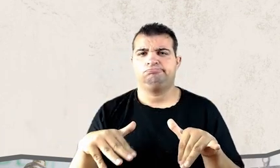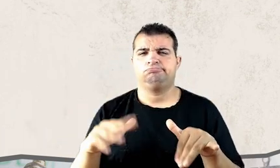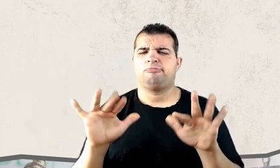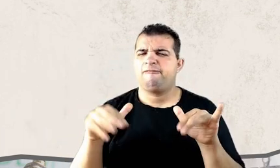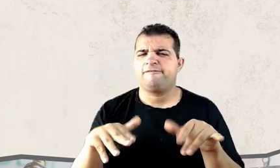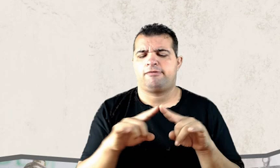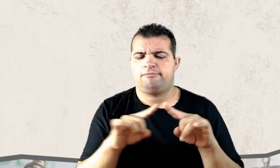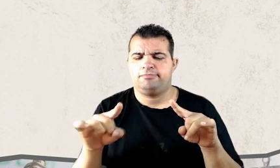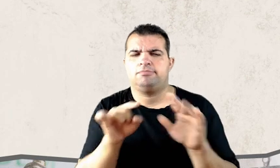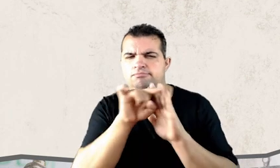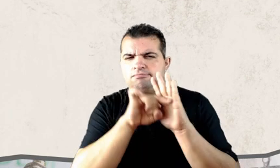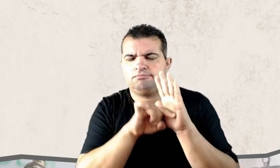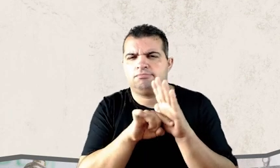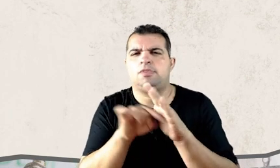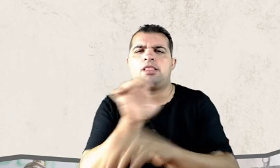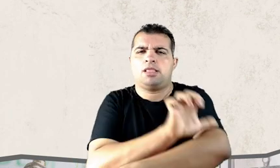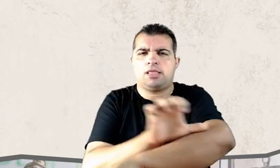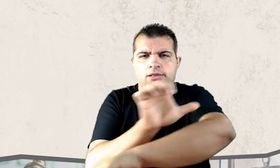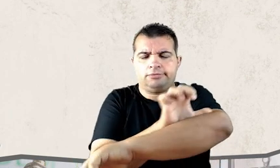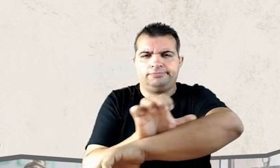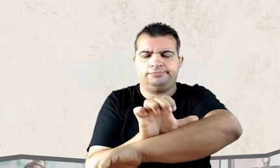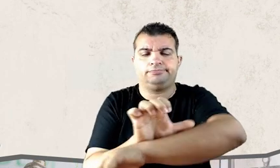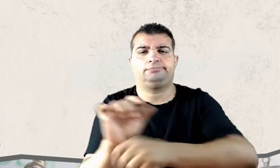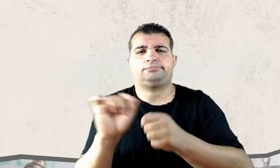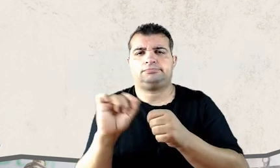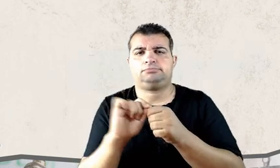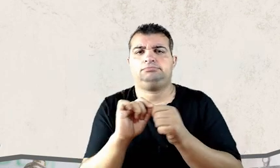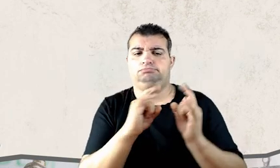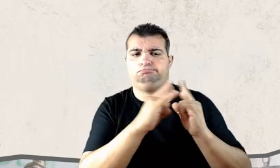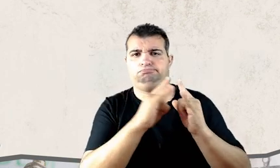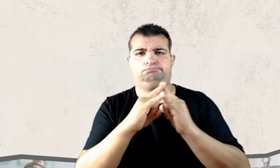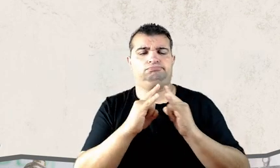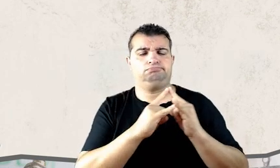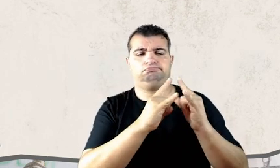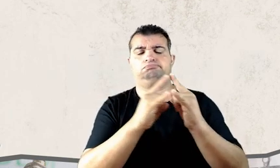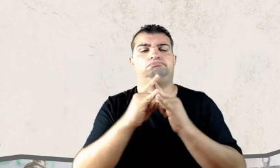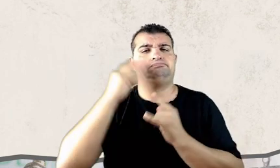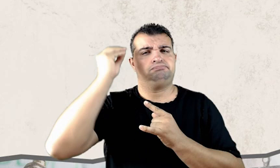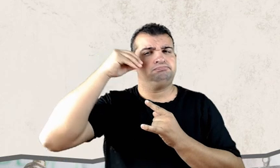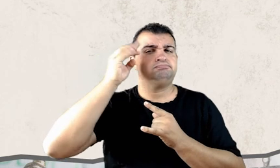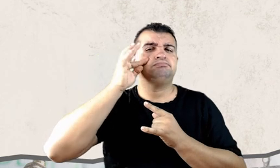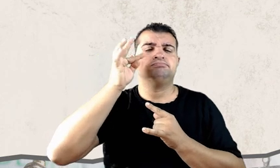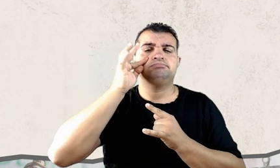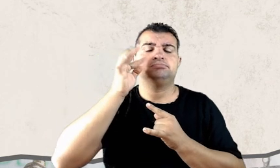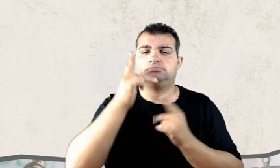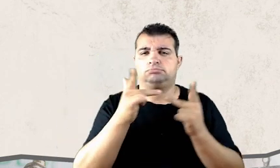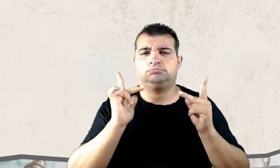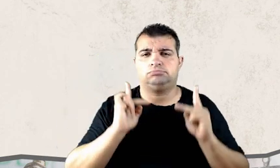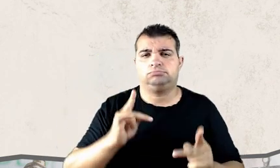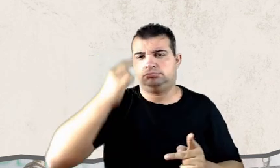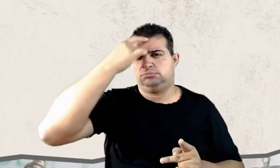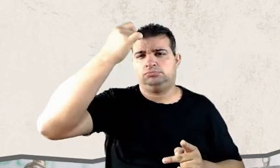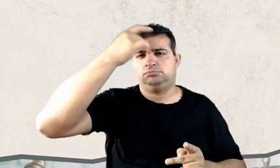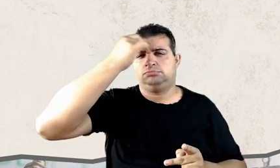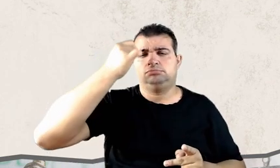aquela fase final de supervisão de estágios, fosse feita nos institutos psicotécnicos. E é isso que o pessoal